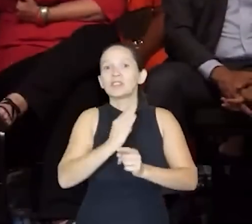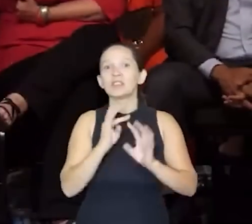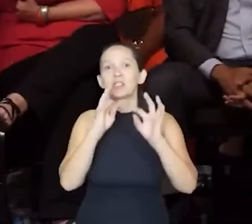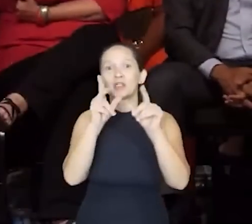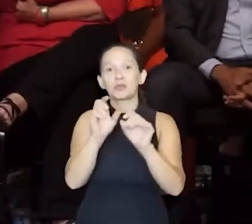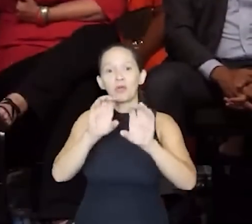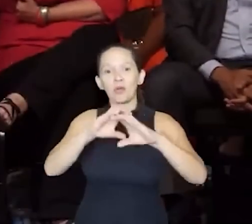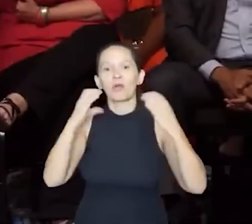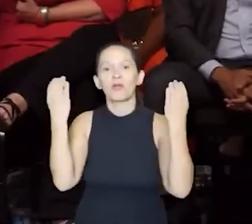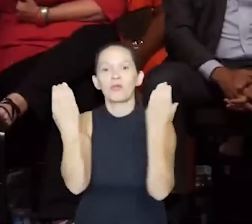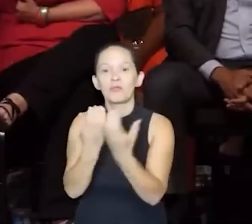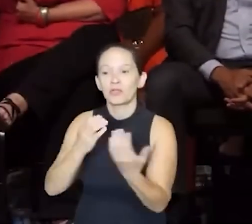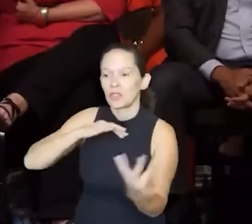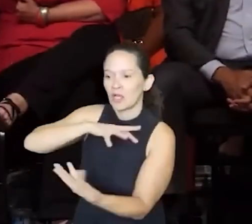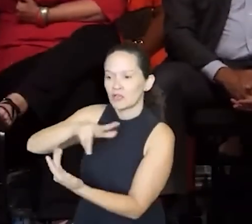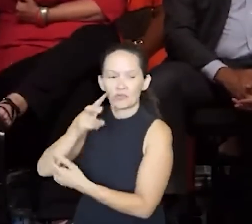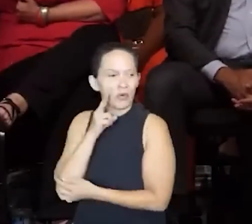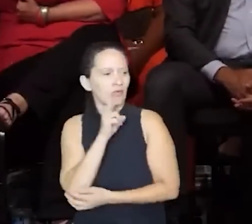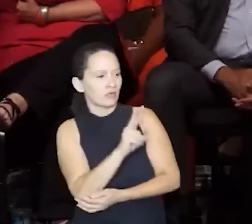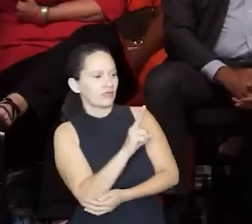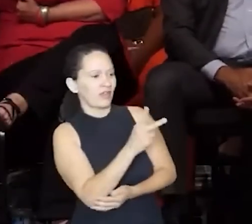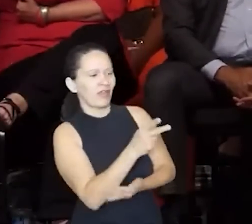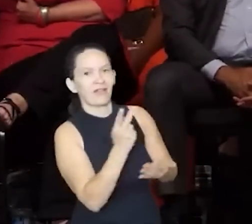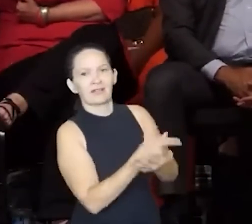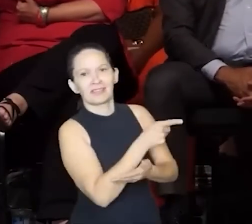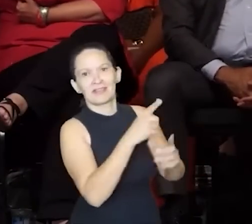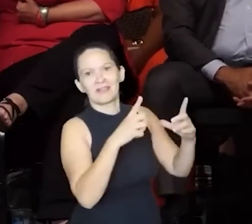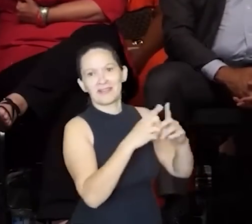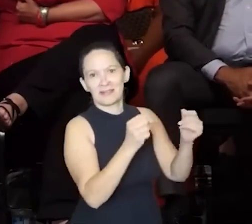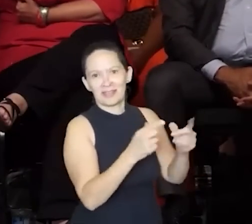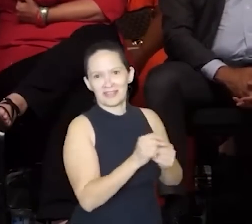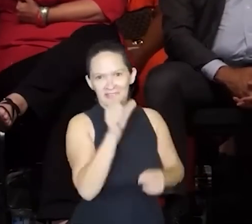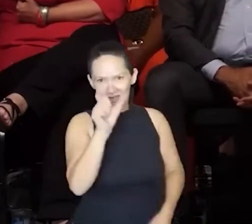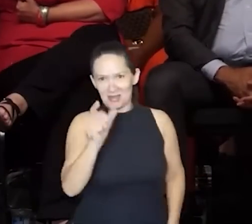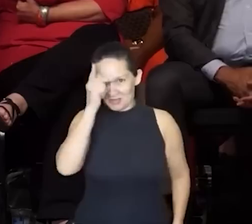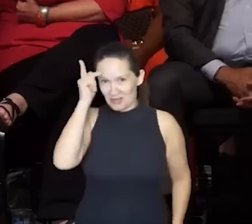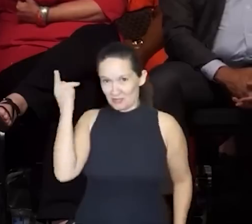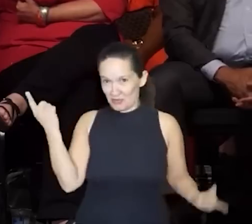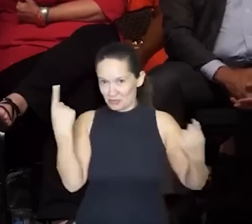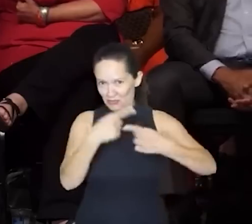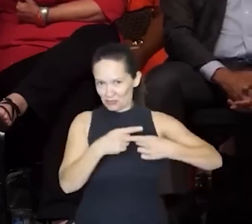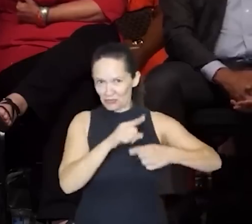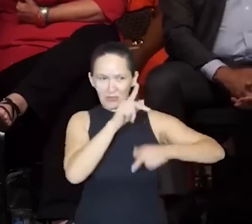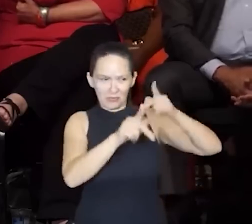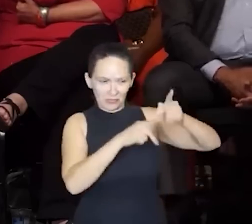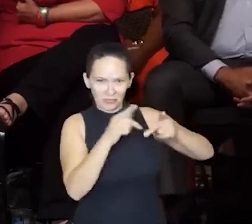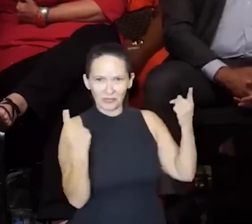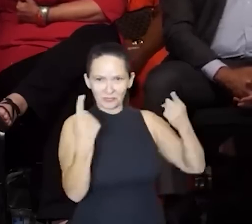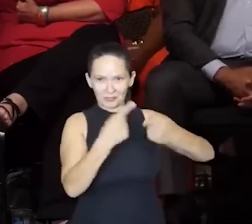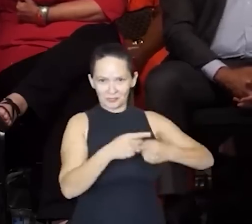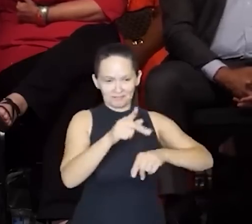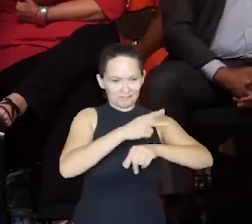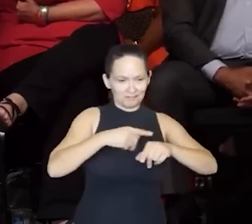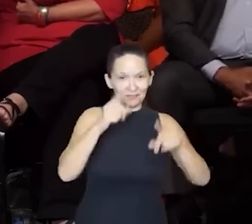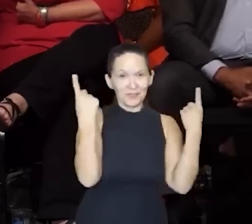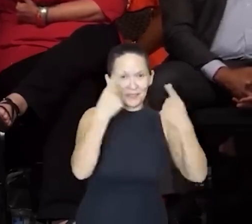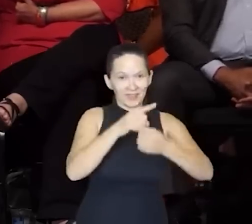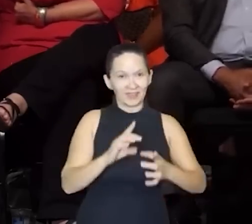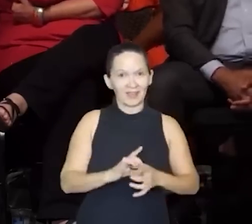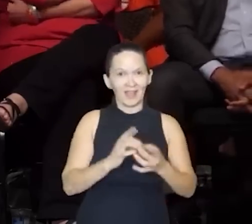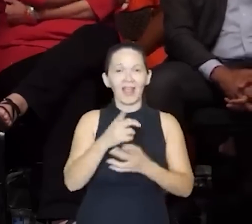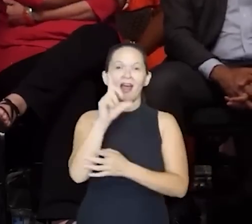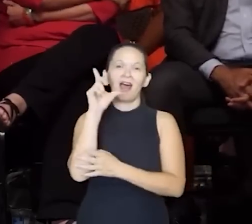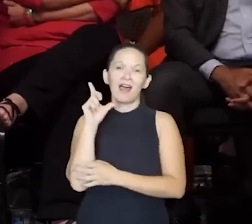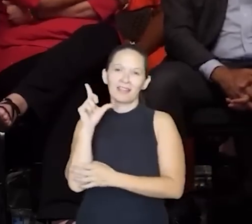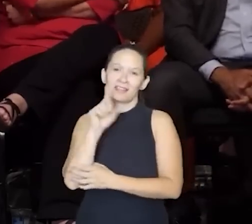comunidade internacional. Os que atentaram contra a democracia, contra o povo e o país, desde antes do infame dia